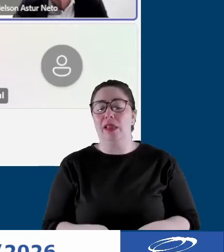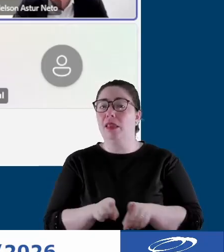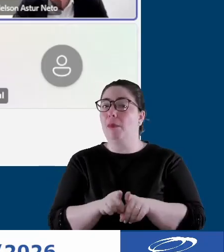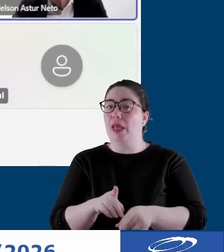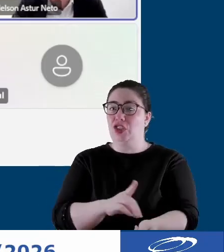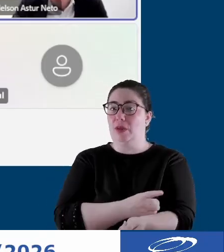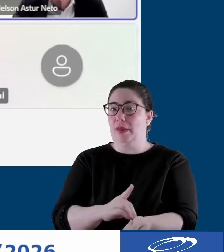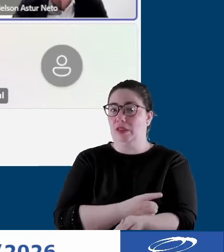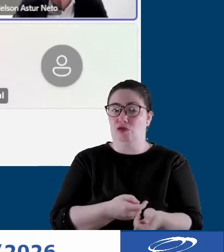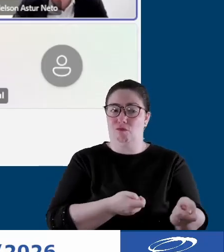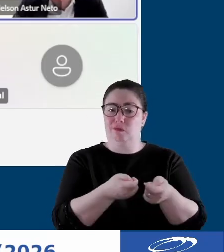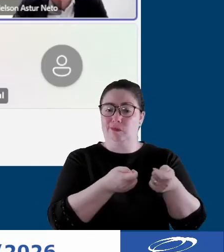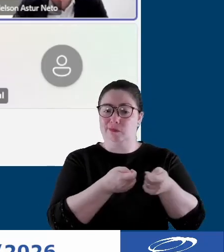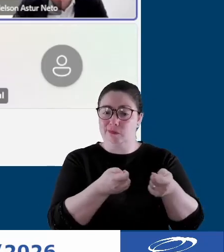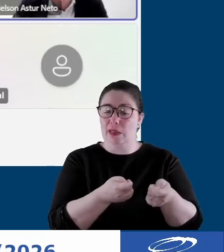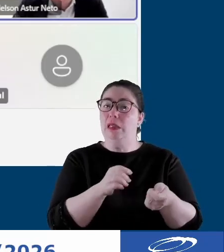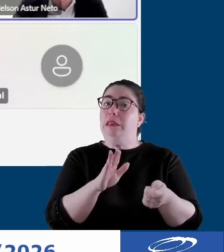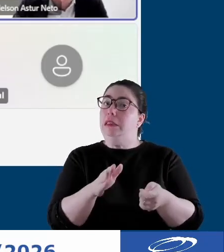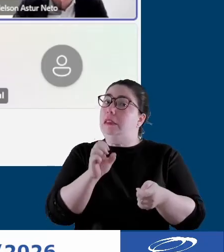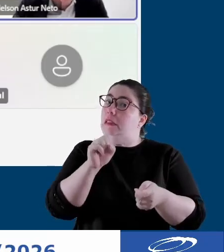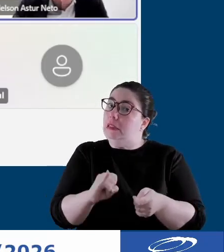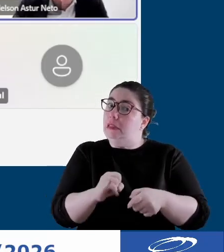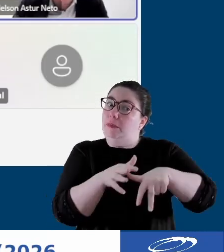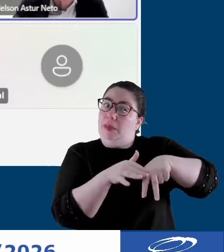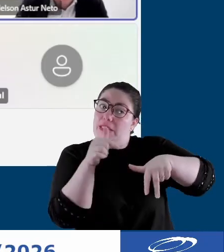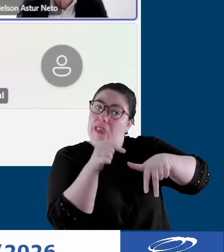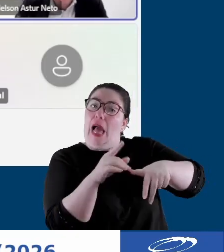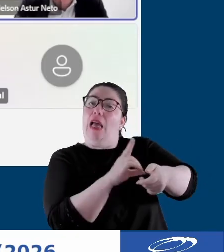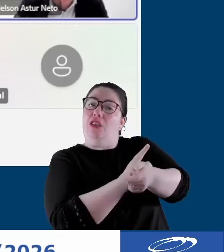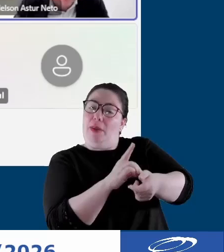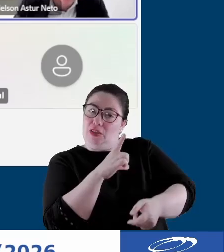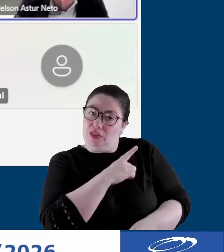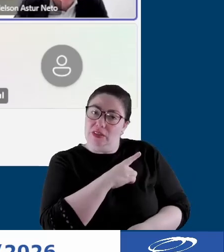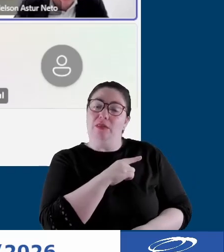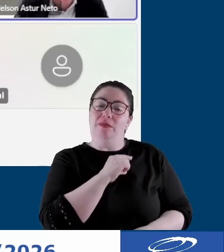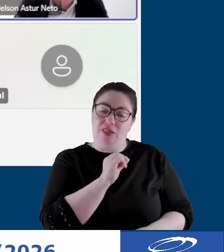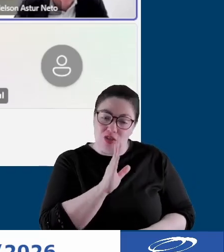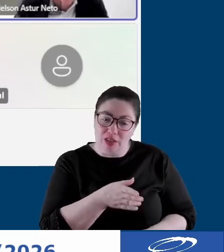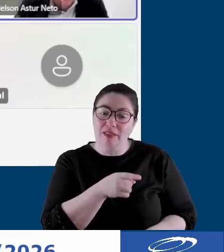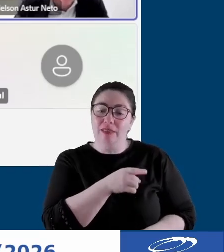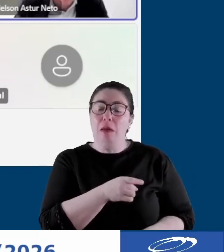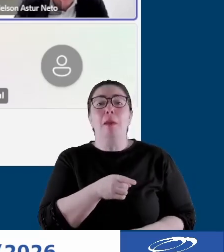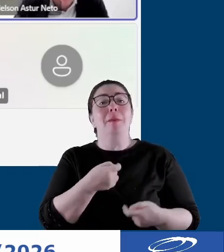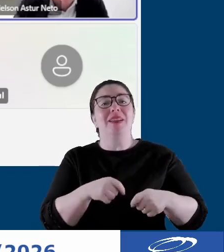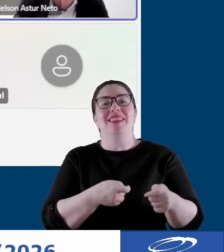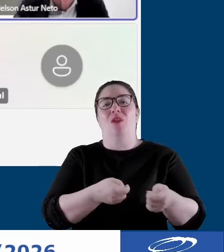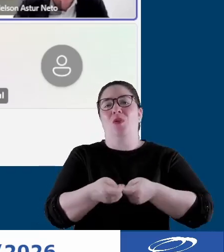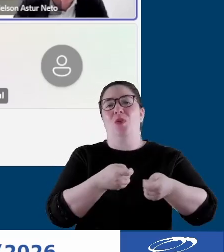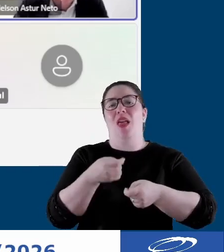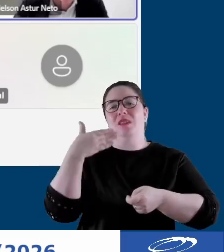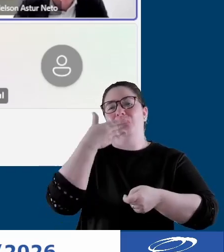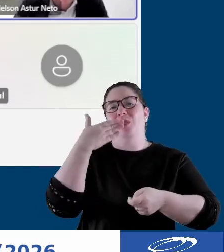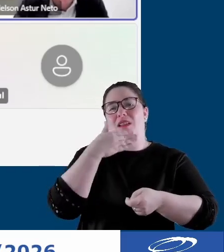pacientes diabéticos, o controle da glicemia, ele também é muito importante e vai diminuir, sim, a taxa